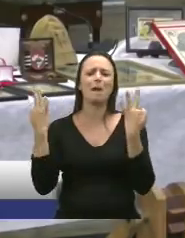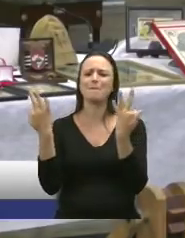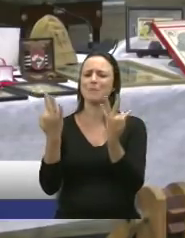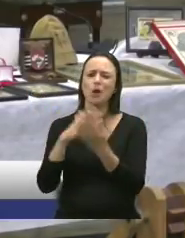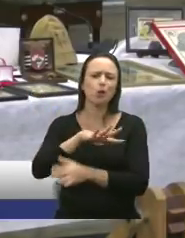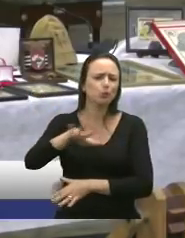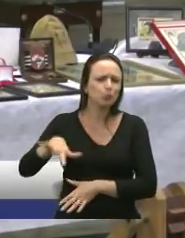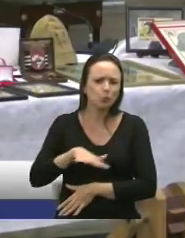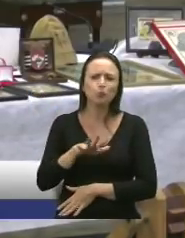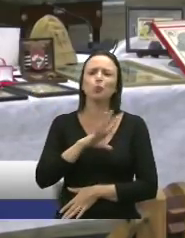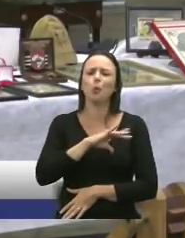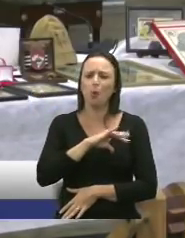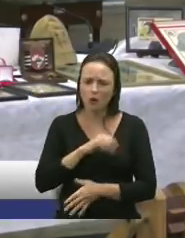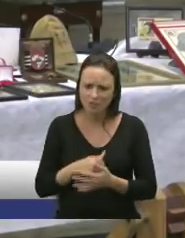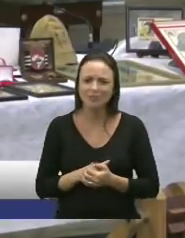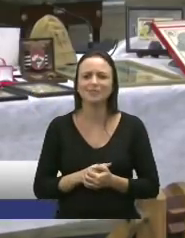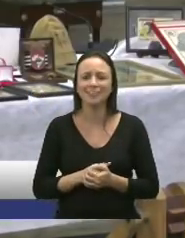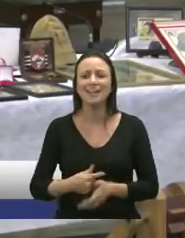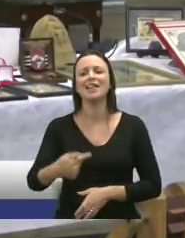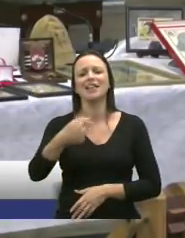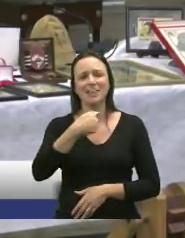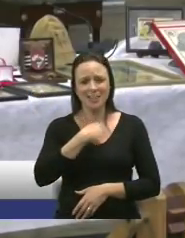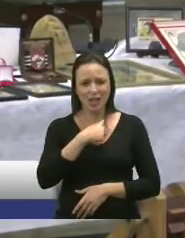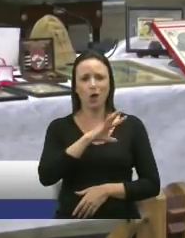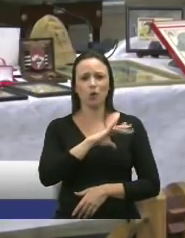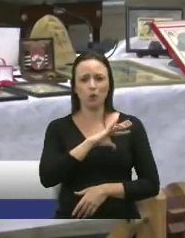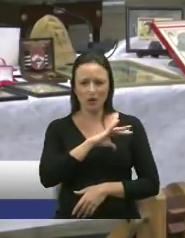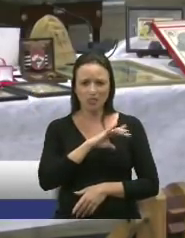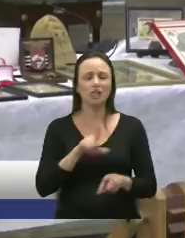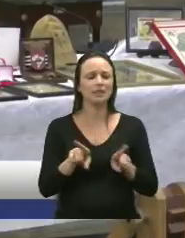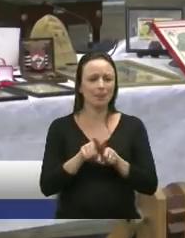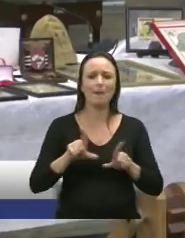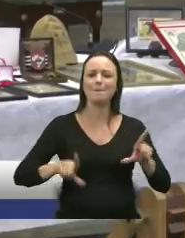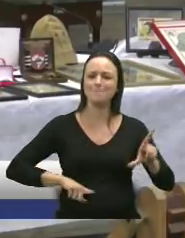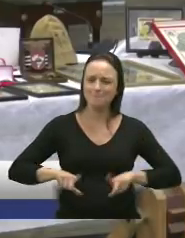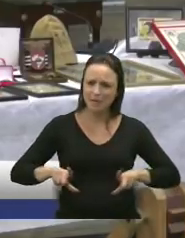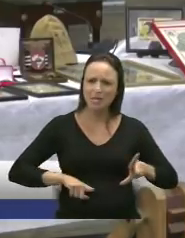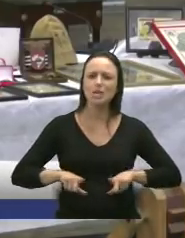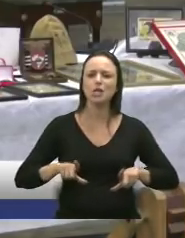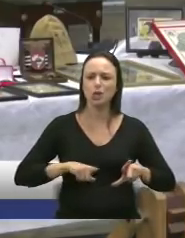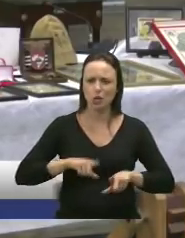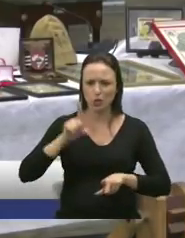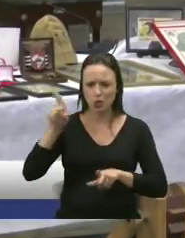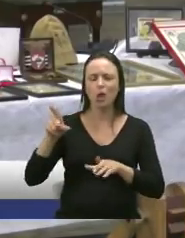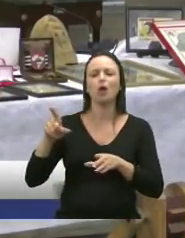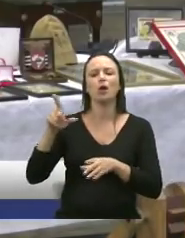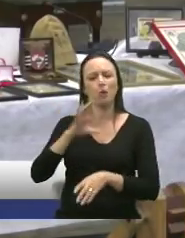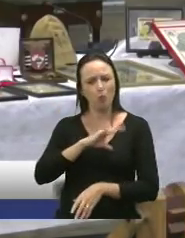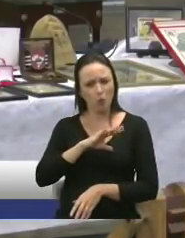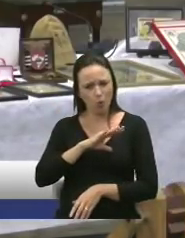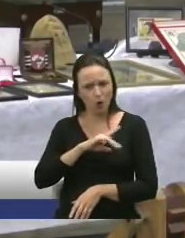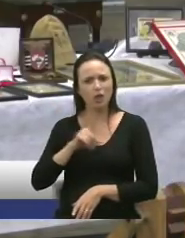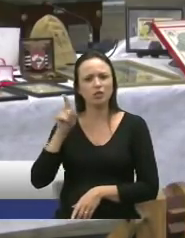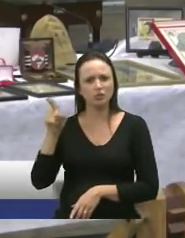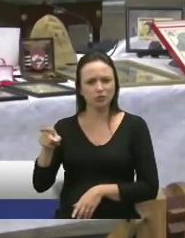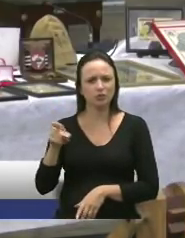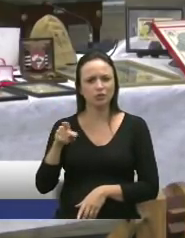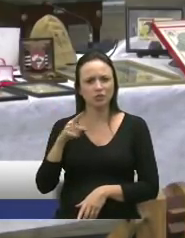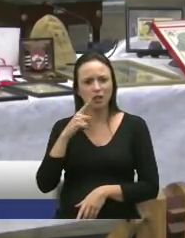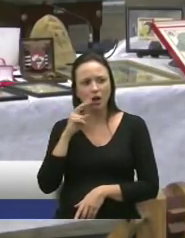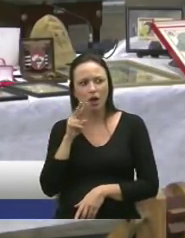Chico corintianos. E eu, mesmo que corintiano e tendo primos descendentes do tio Chico na Gaviões da Fiel, rotulando os garotos